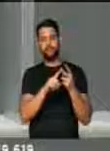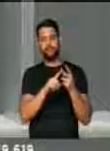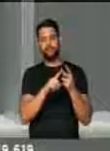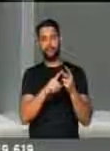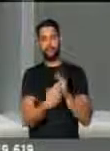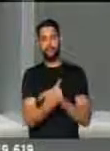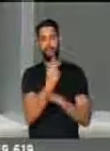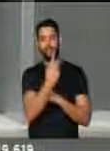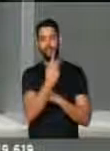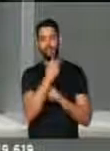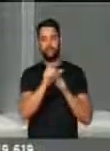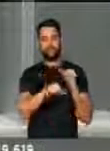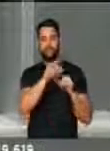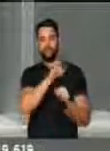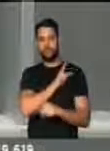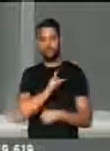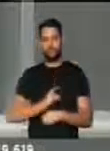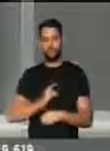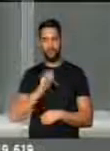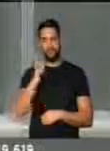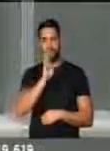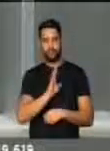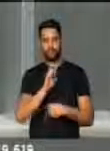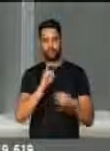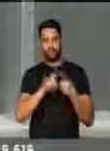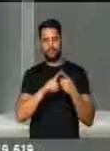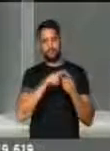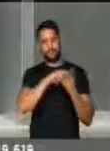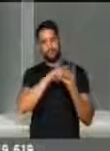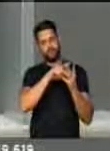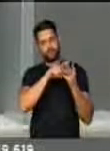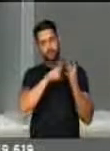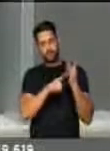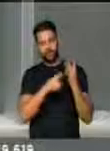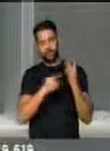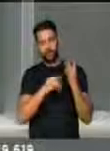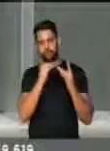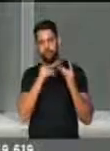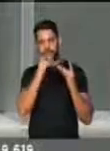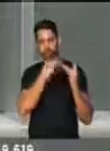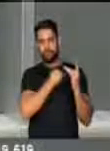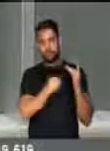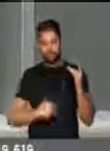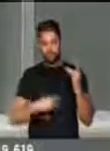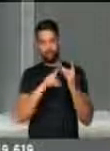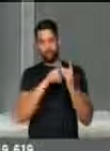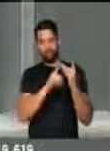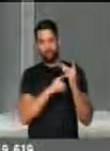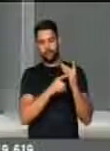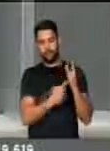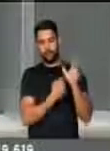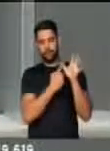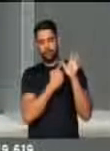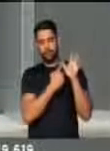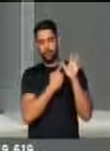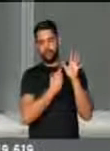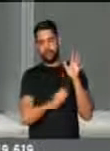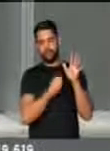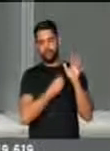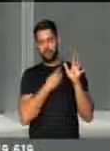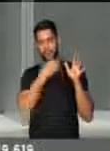e um deles virou presidente da República, 3 viraram superministros e um